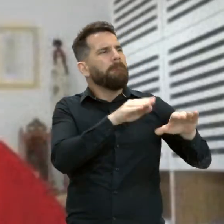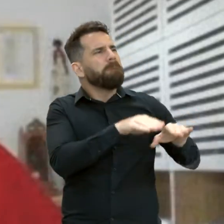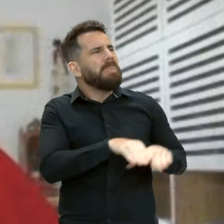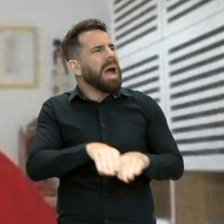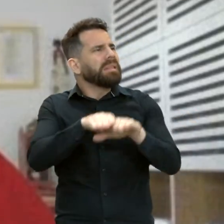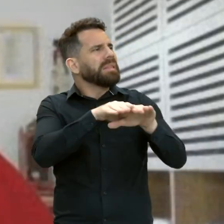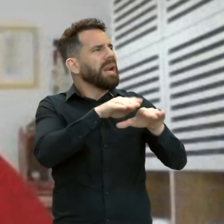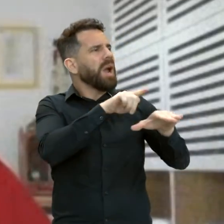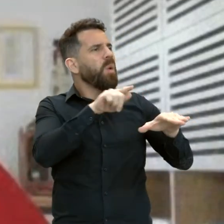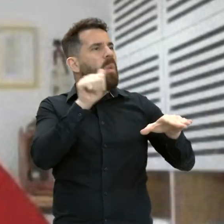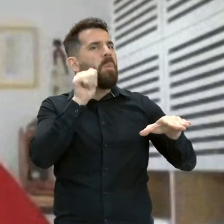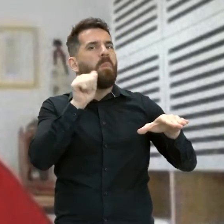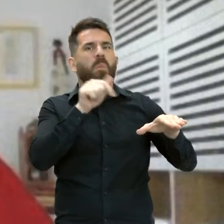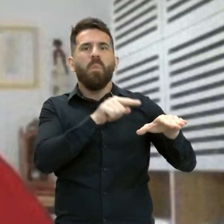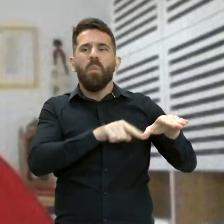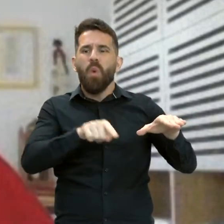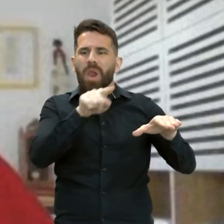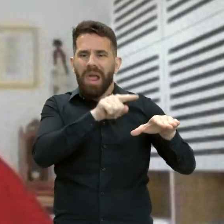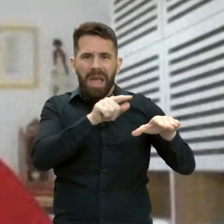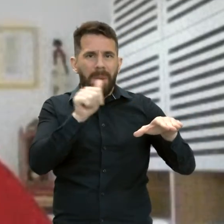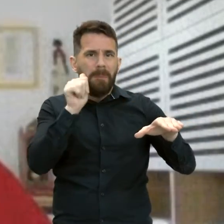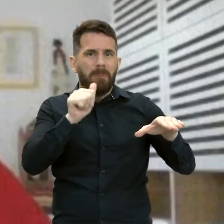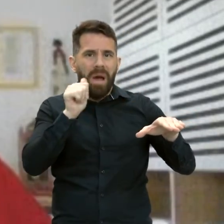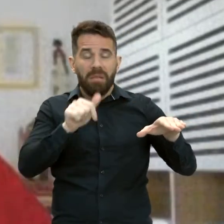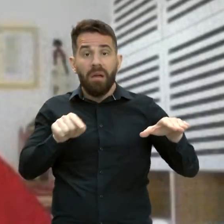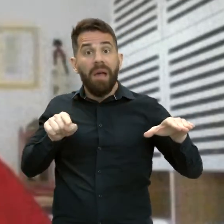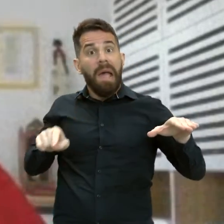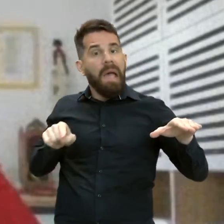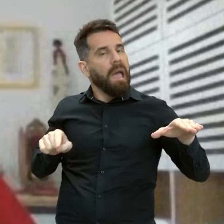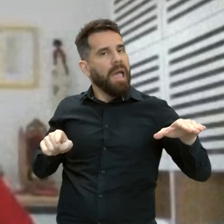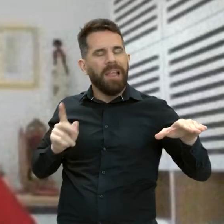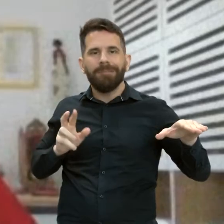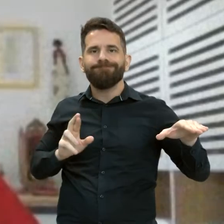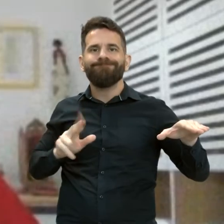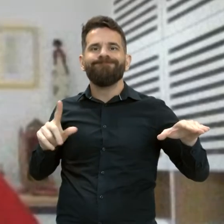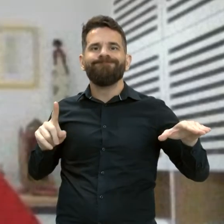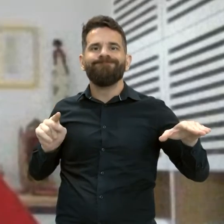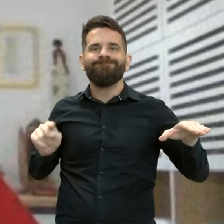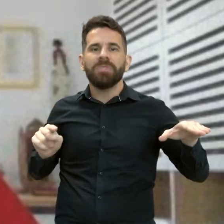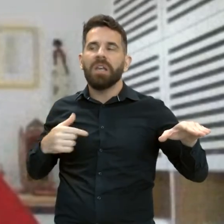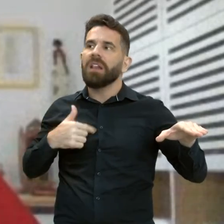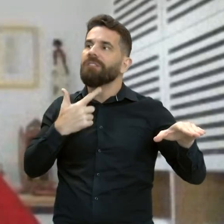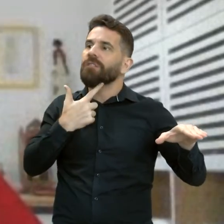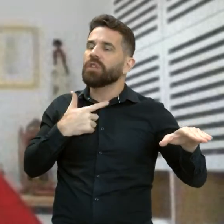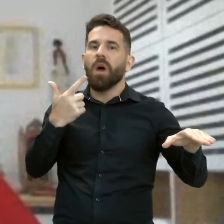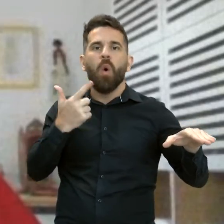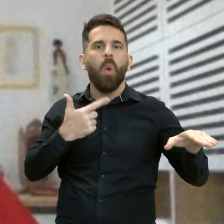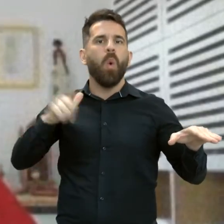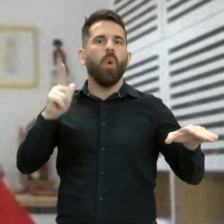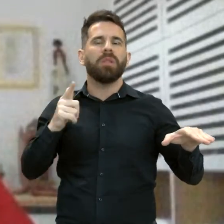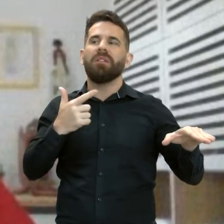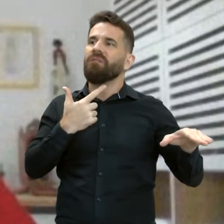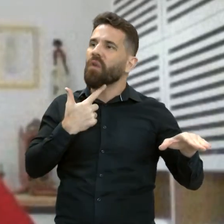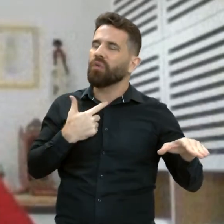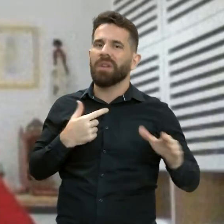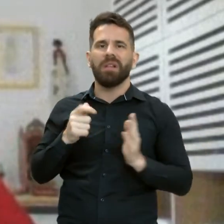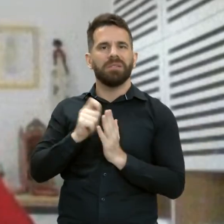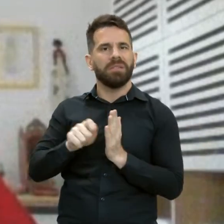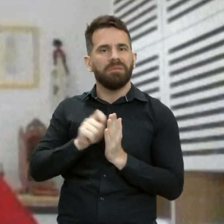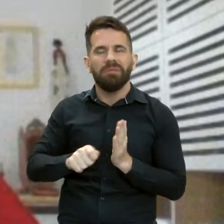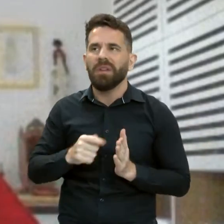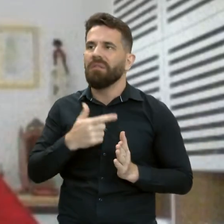essa vontade de escrita, essa vontade de ser escritora, essa vontade de ser poeta. E ela só vai conseguir,